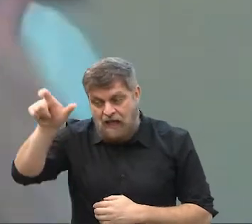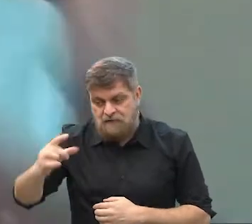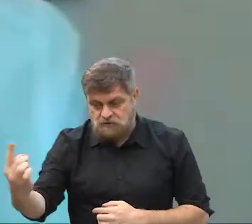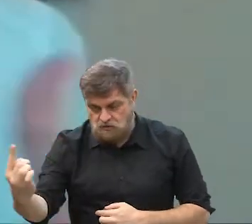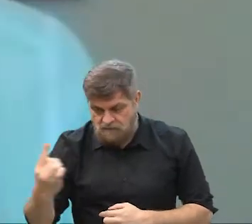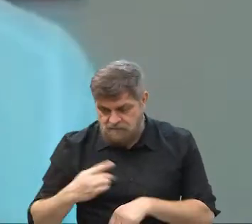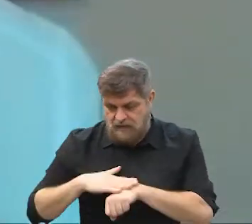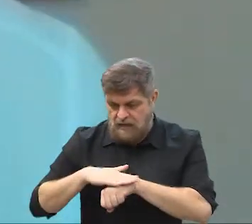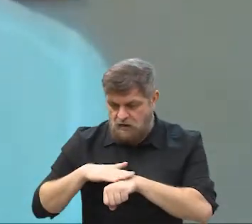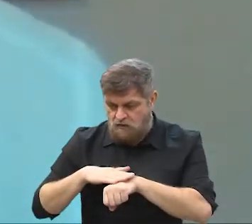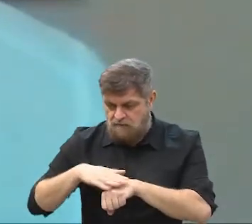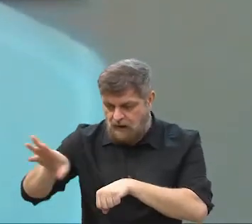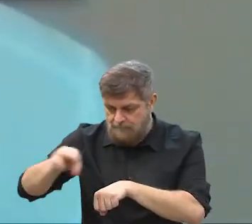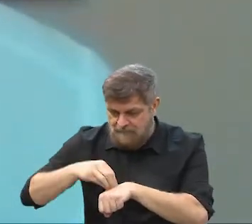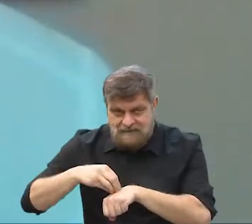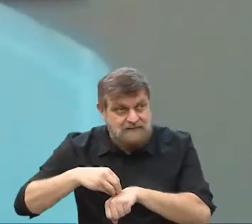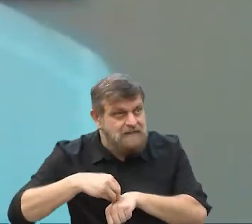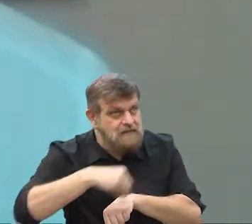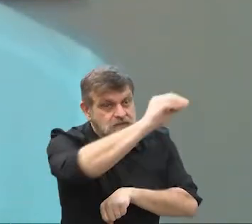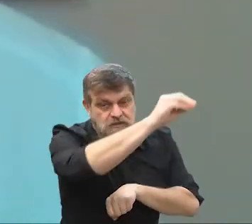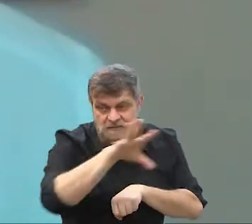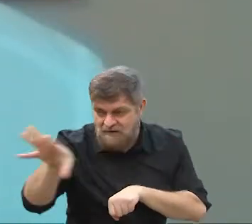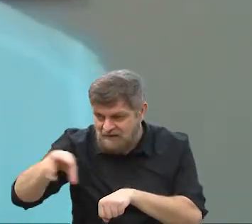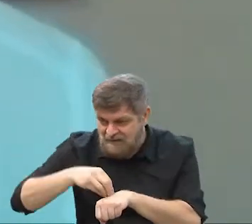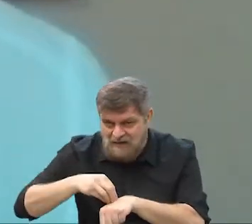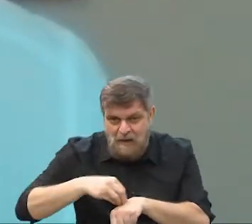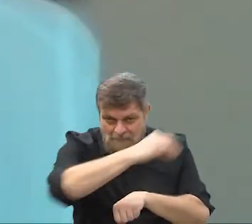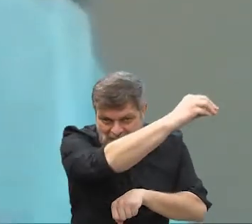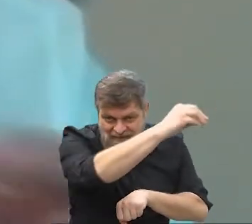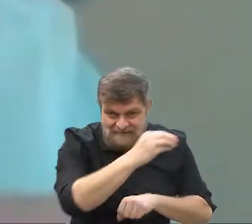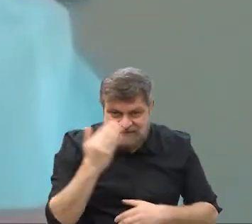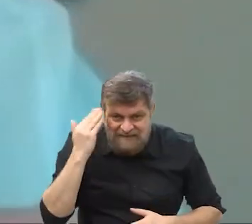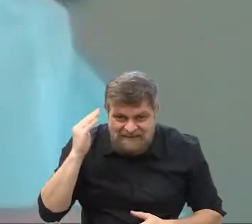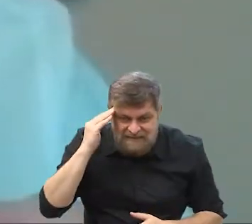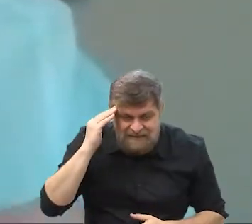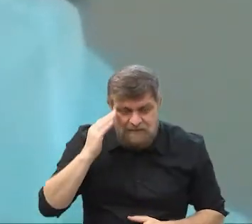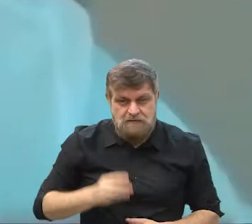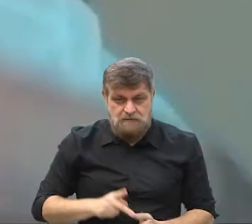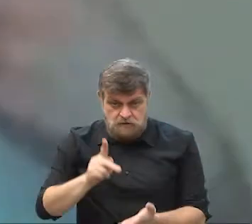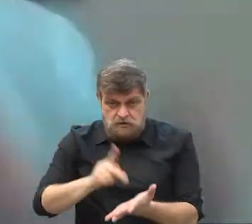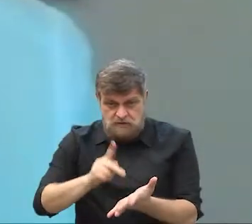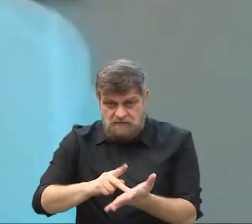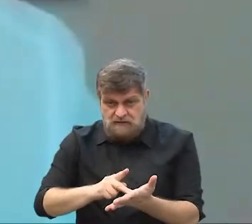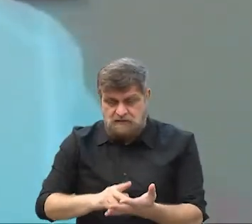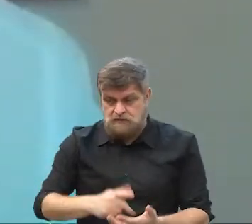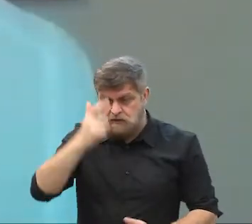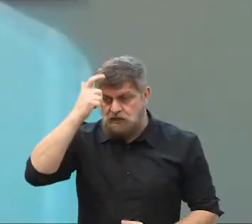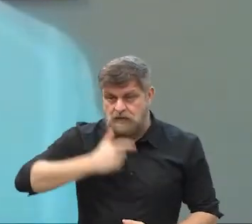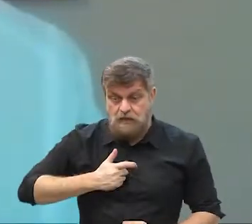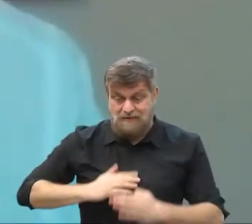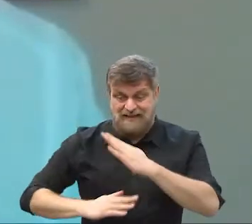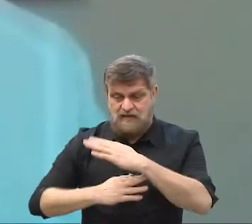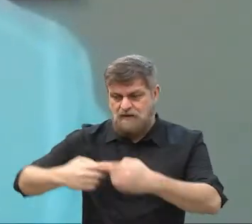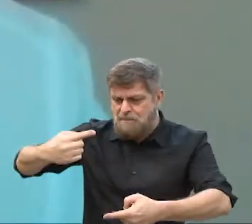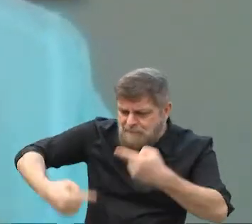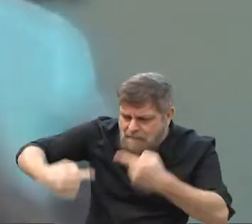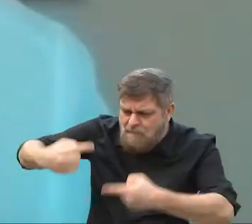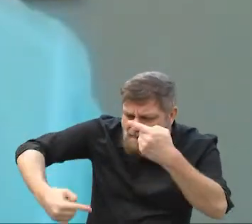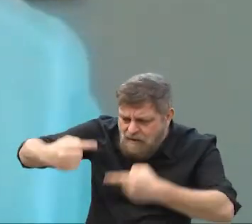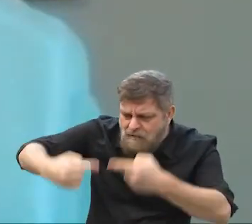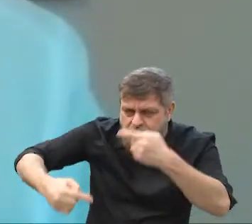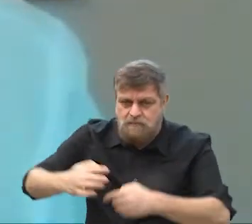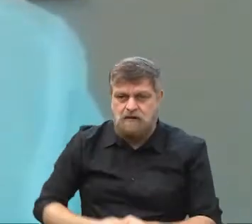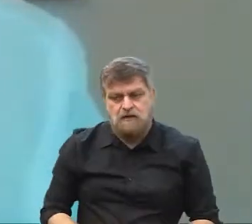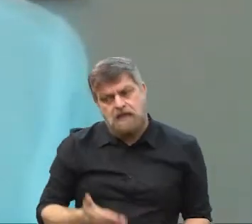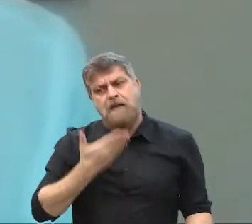fácil para nós fazermos essas solicitações. De fato, eu fomento o debate na Câmara, isso realmente